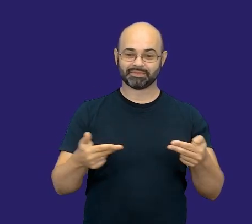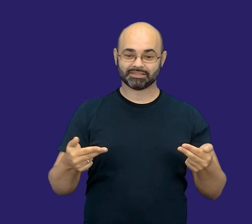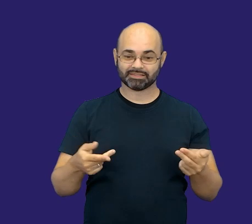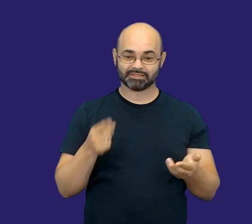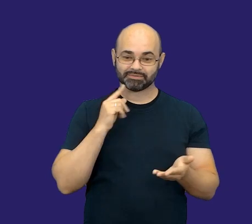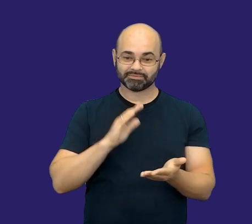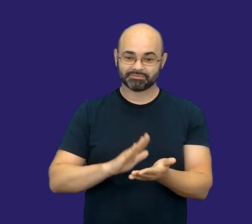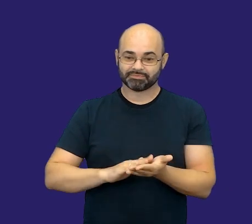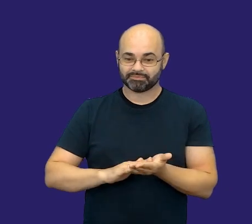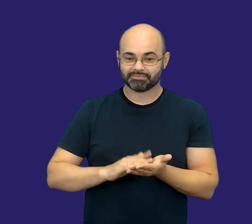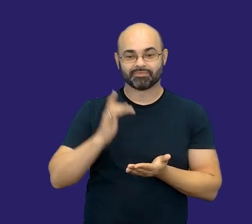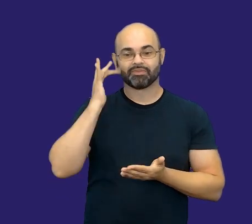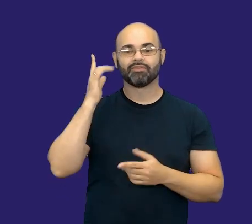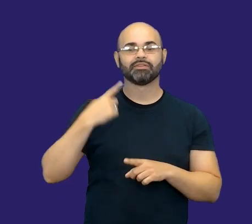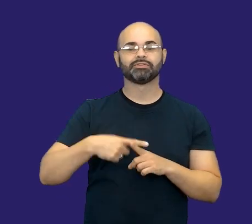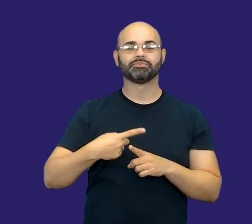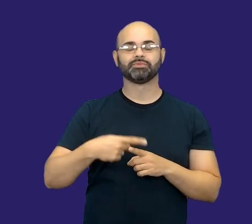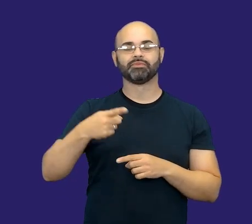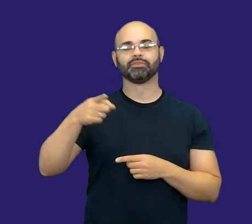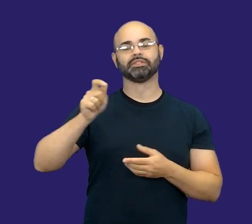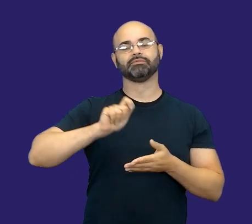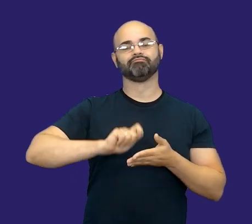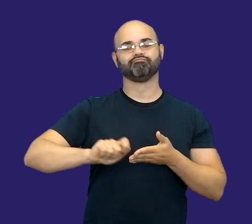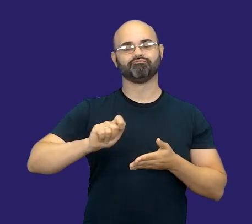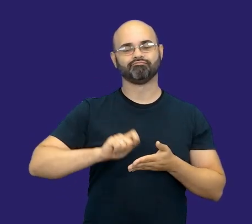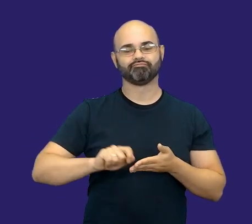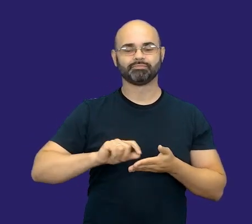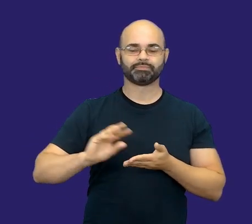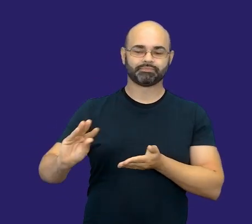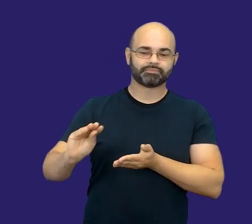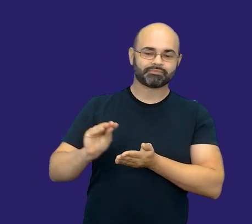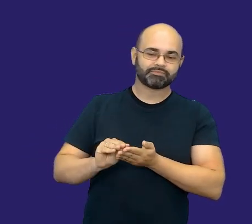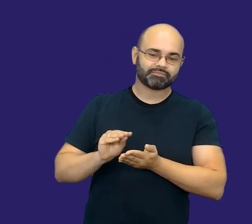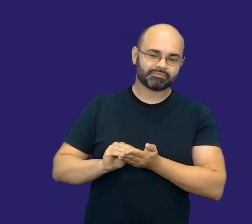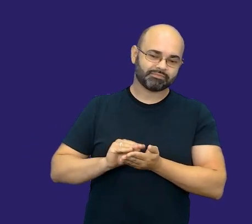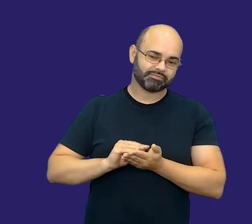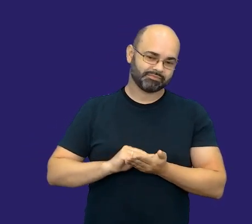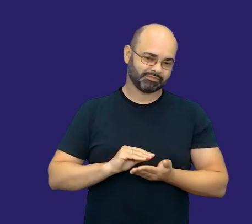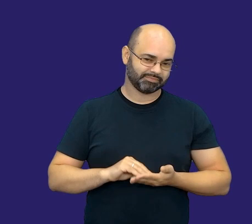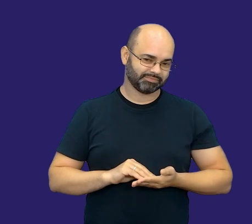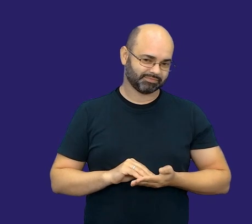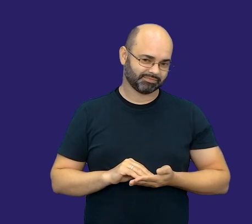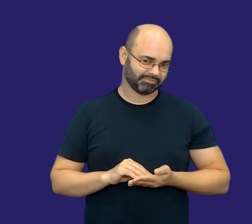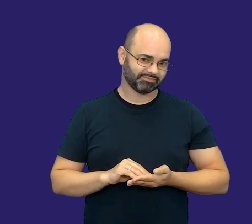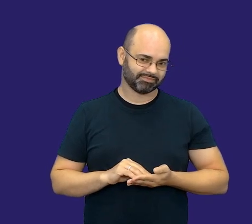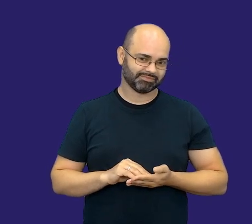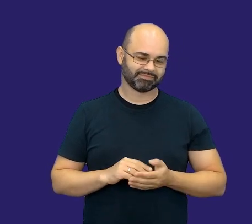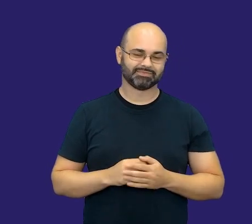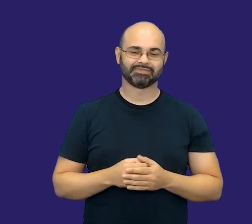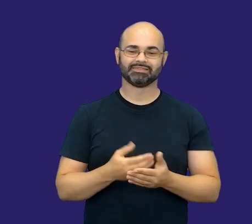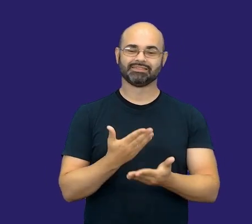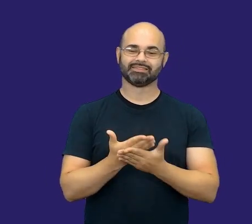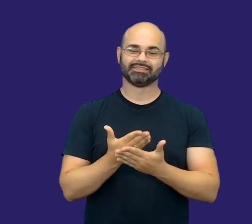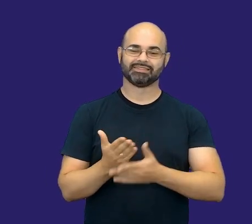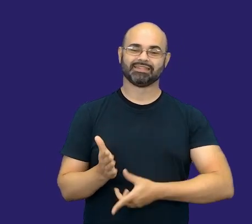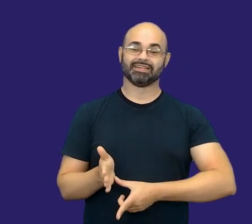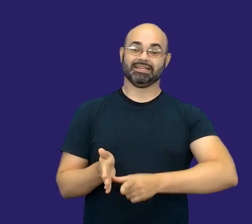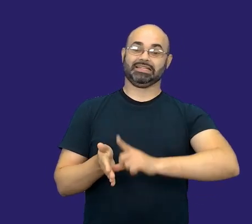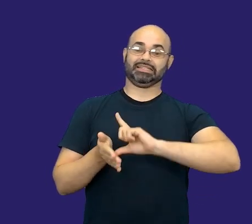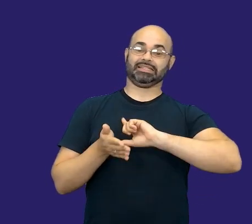porque dá para anotar, fazer as marcações, e já é um estudo, né, antecipado.